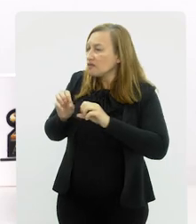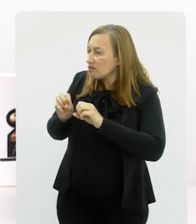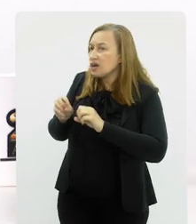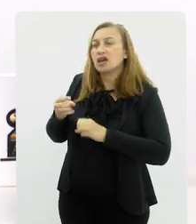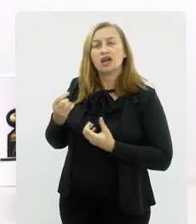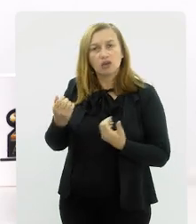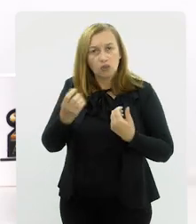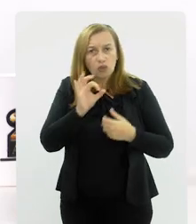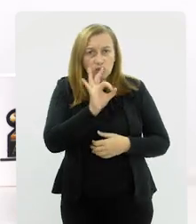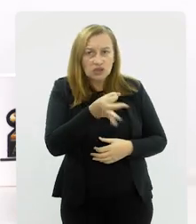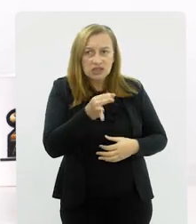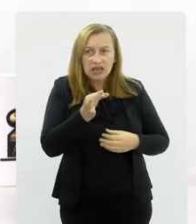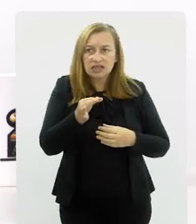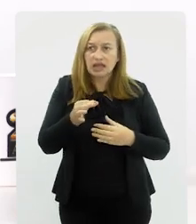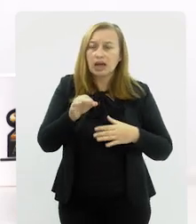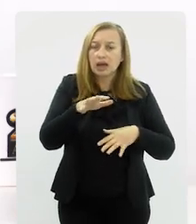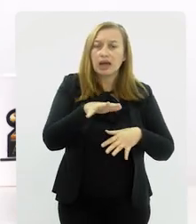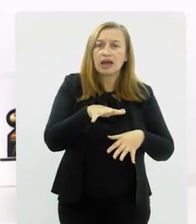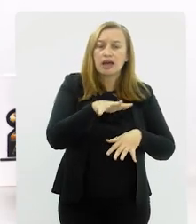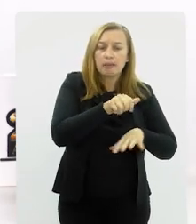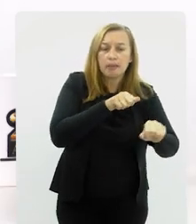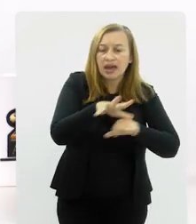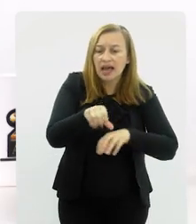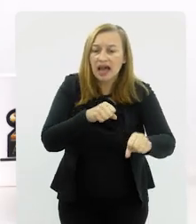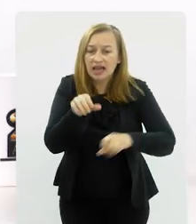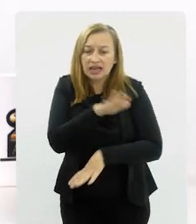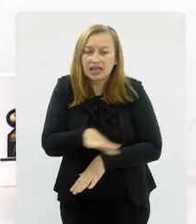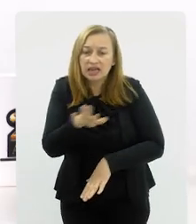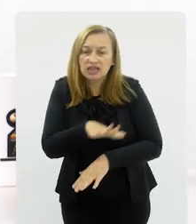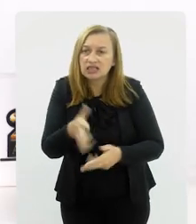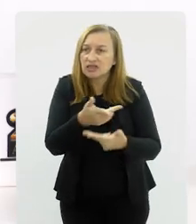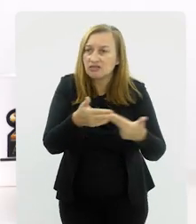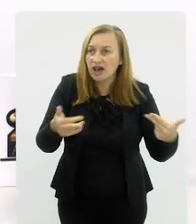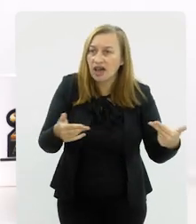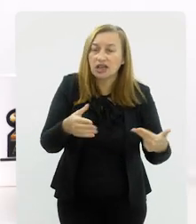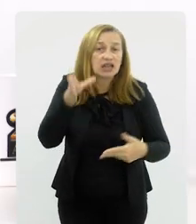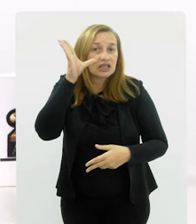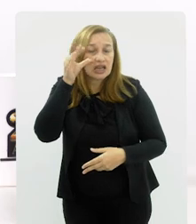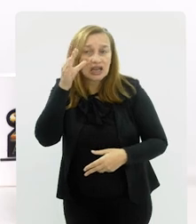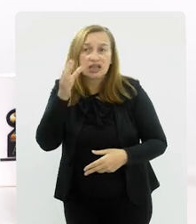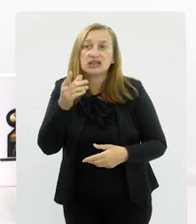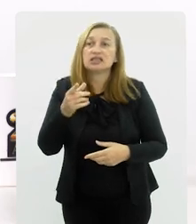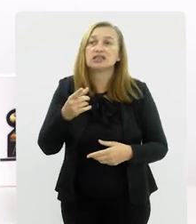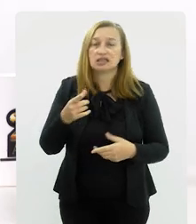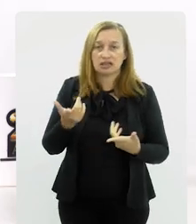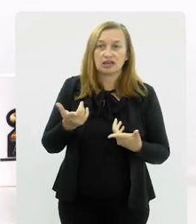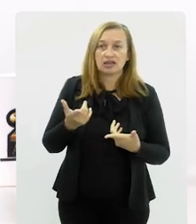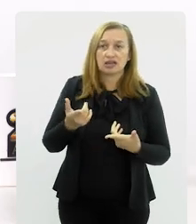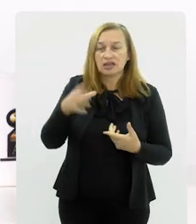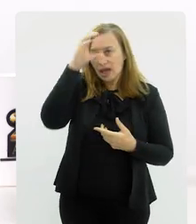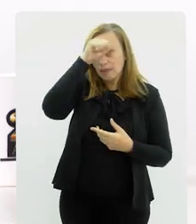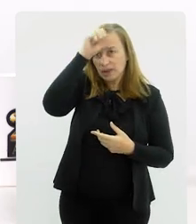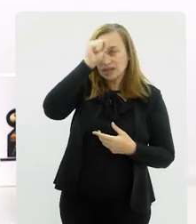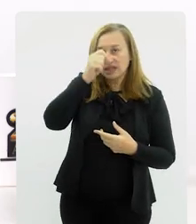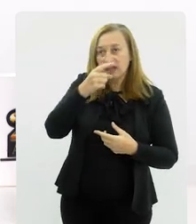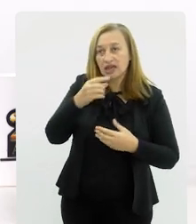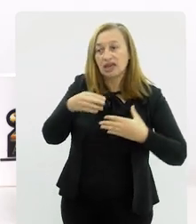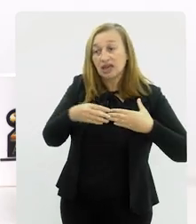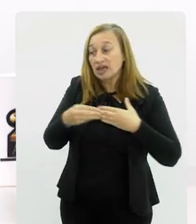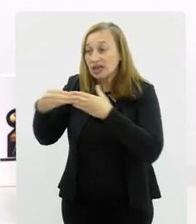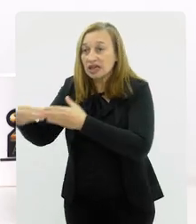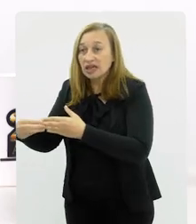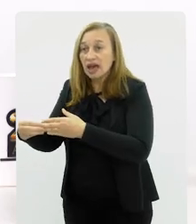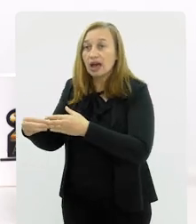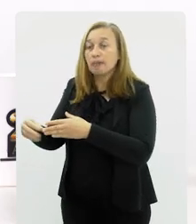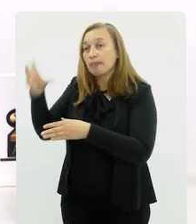base lá e vamos ensinar, pega uma molecada da periferia, pega uma molecada das escolas. Quem que tem interesse de aprender? Eu tenho